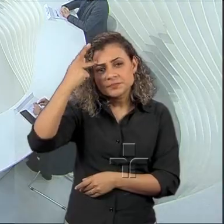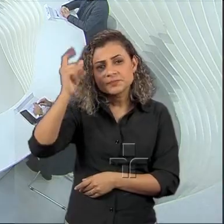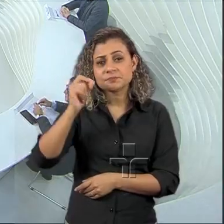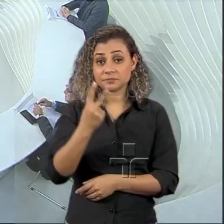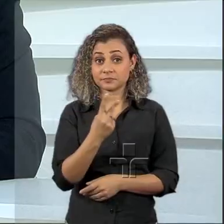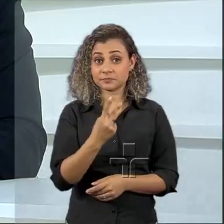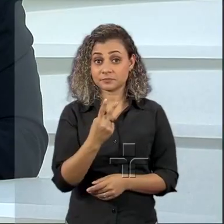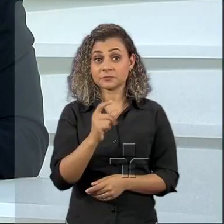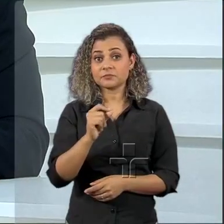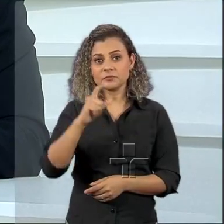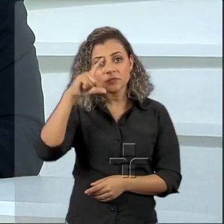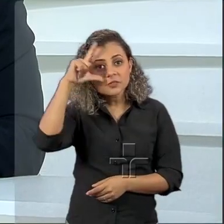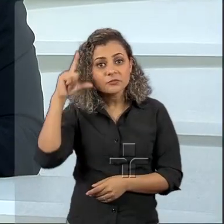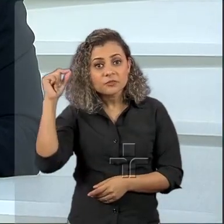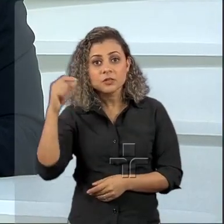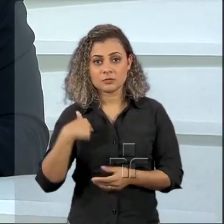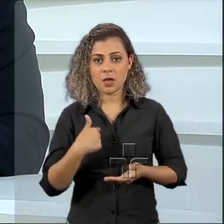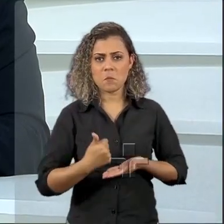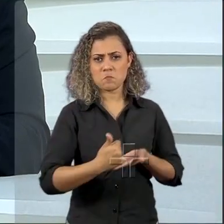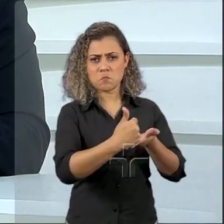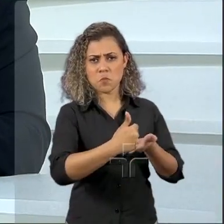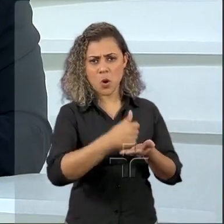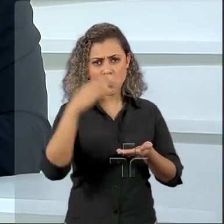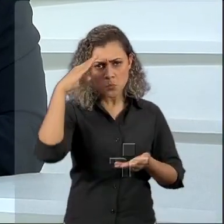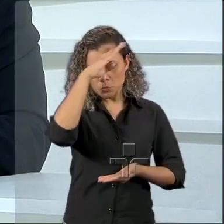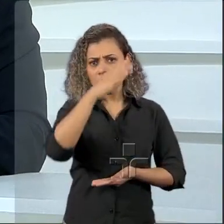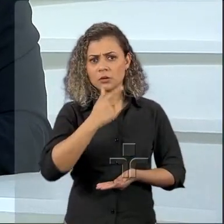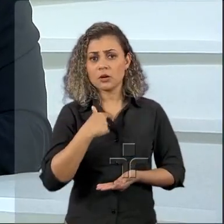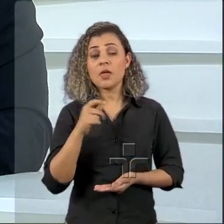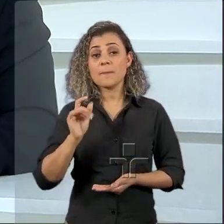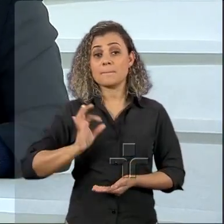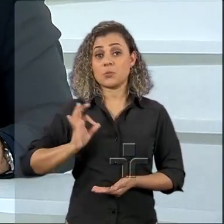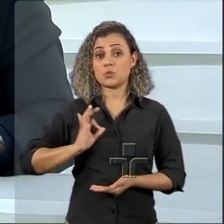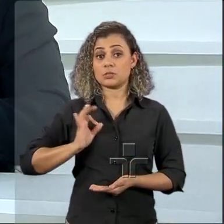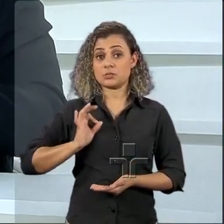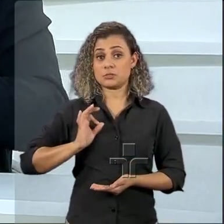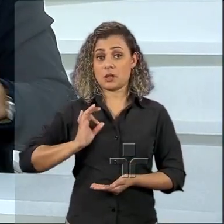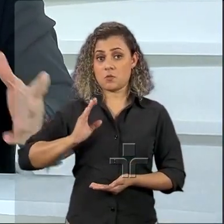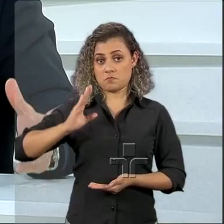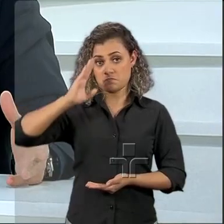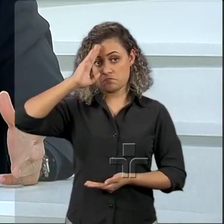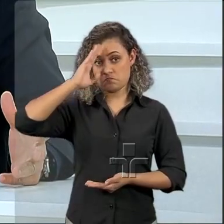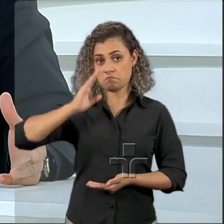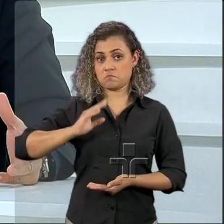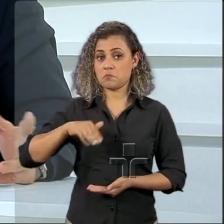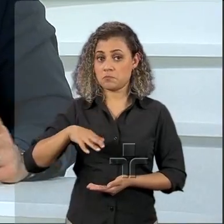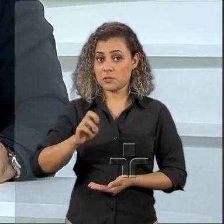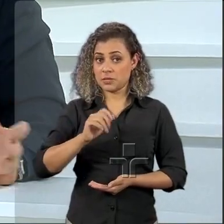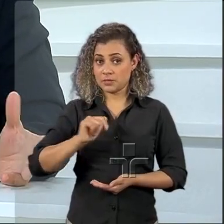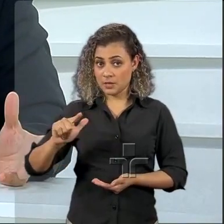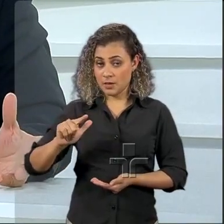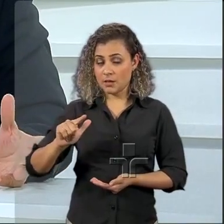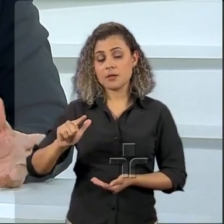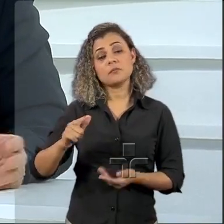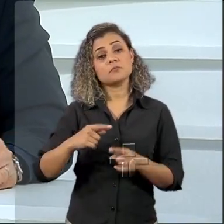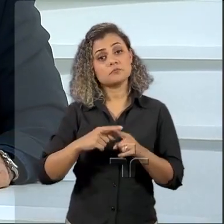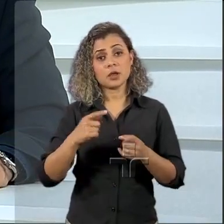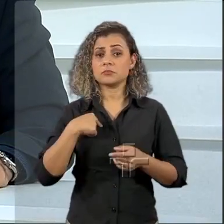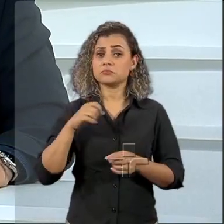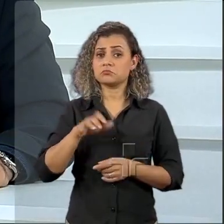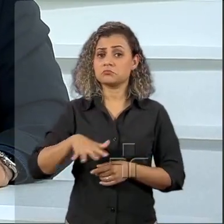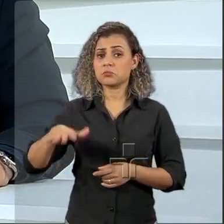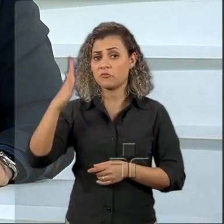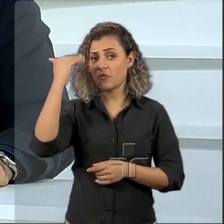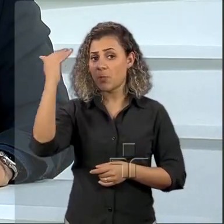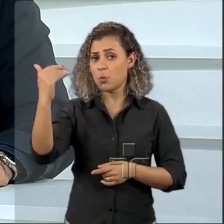França declarou que apoiaria o Bolsonaro. É uma policial militar, é compreensível porque, inclusive, nesse meio dos policiais militares, ele é muito